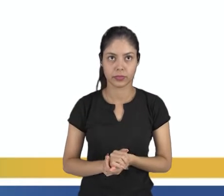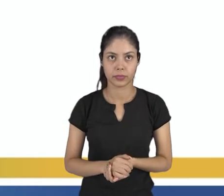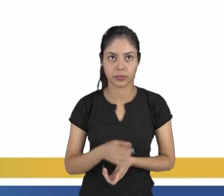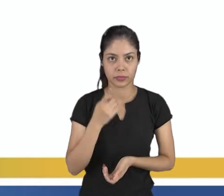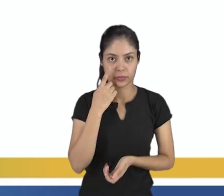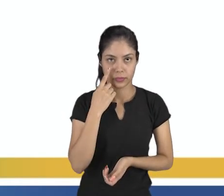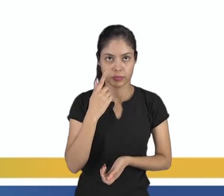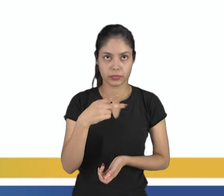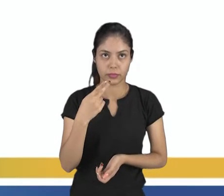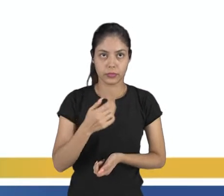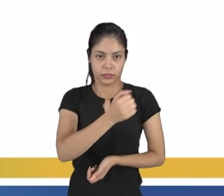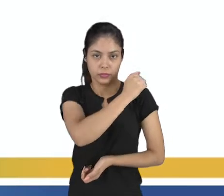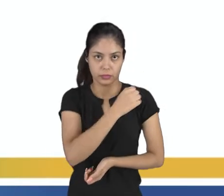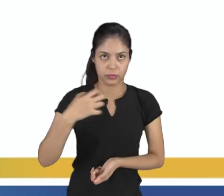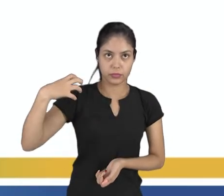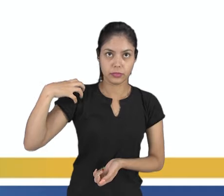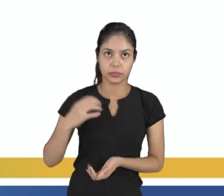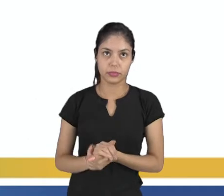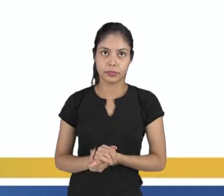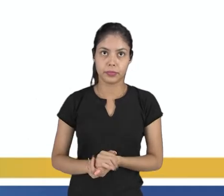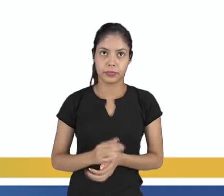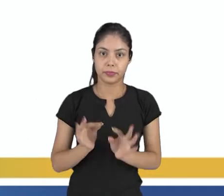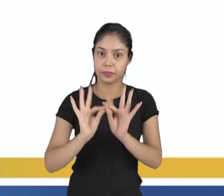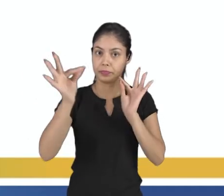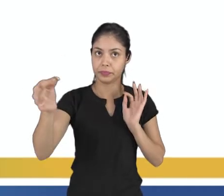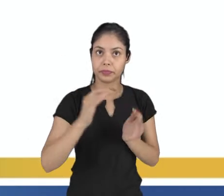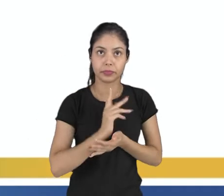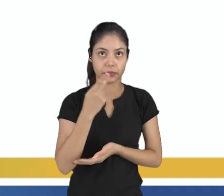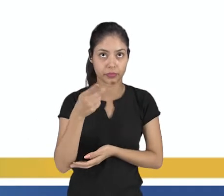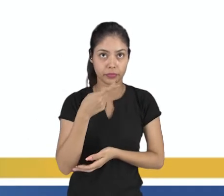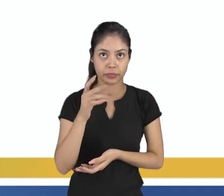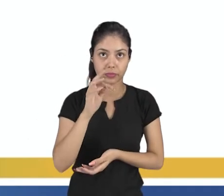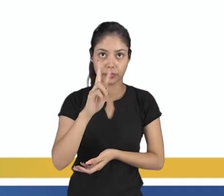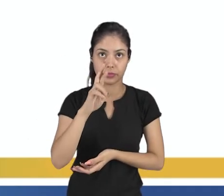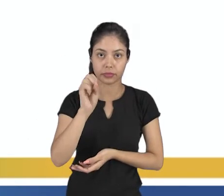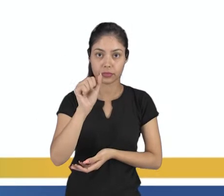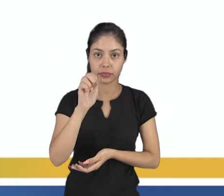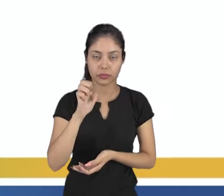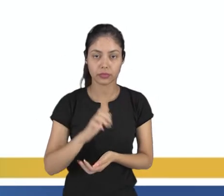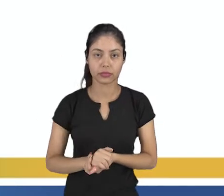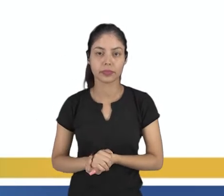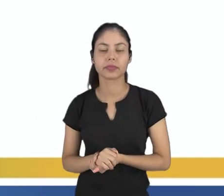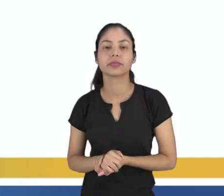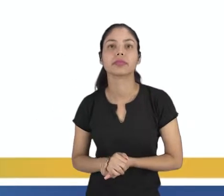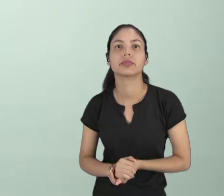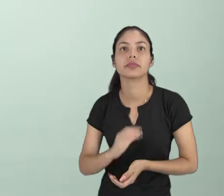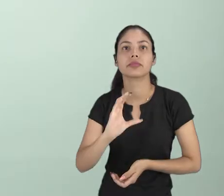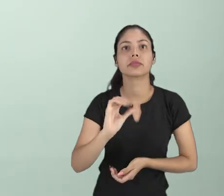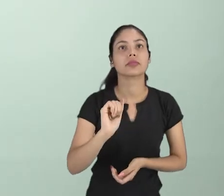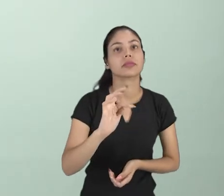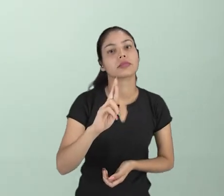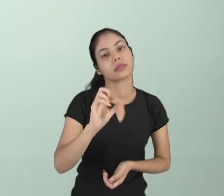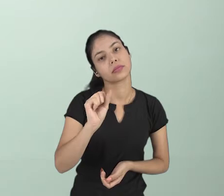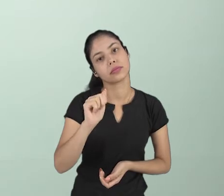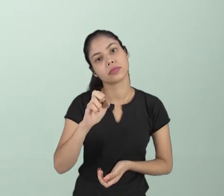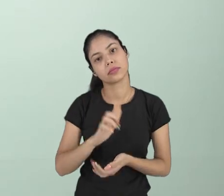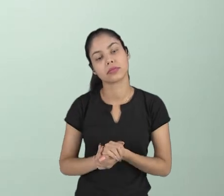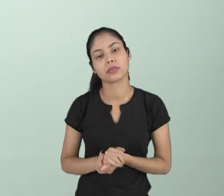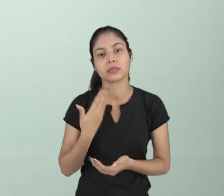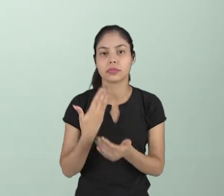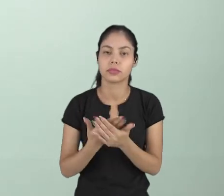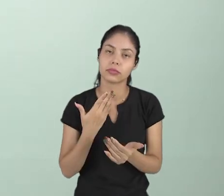que diz mais. Aristóteles foi mais longe e falou sobre a catarse. A catarse, gente, também é um tema para